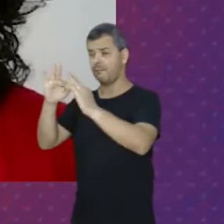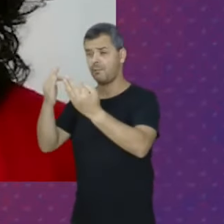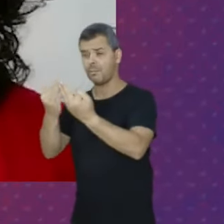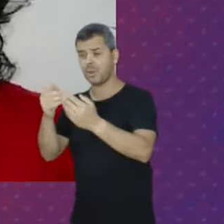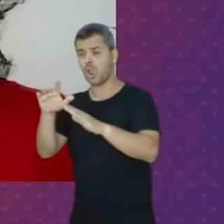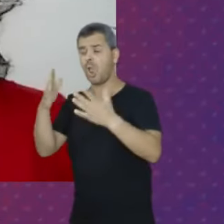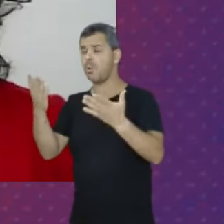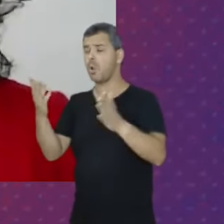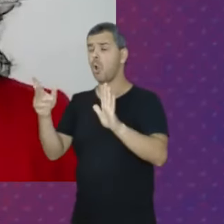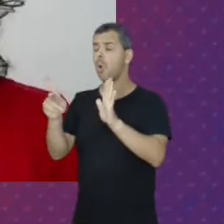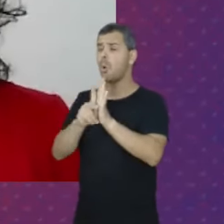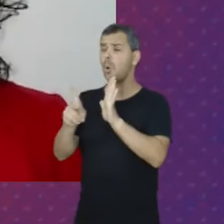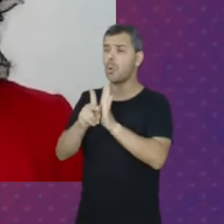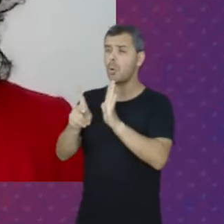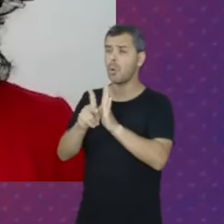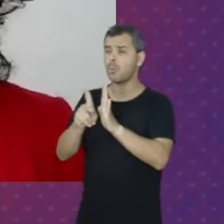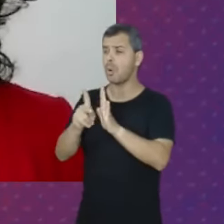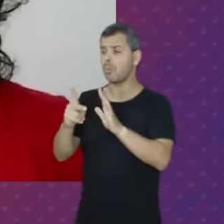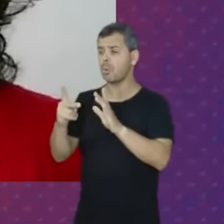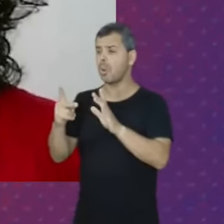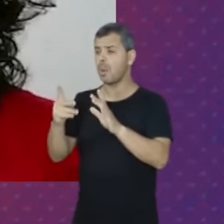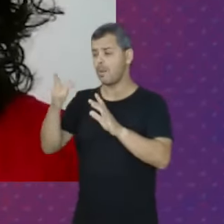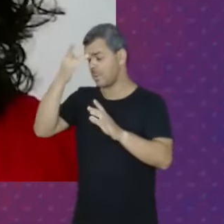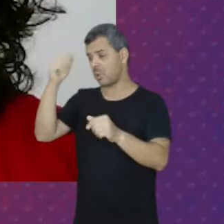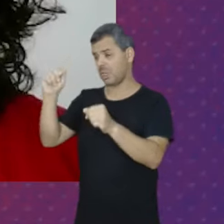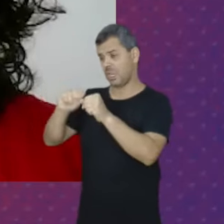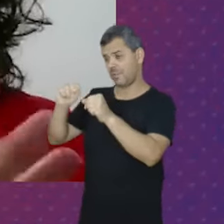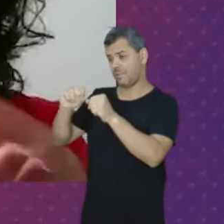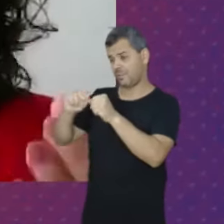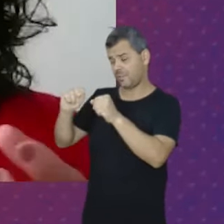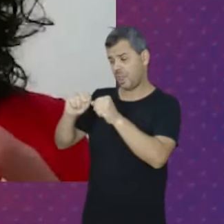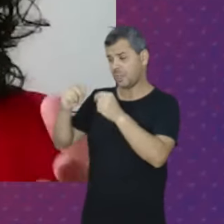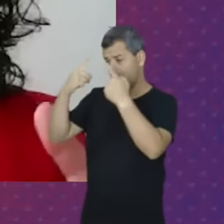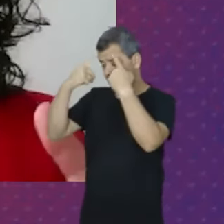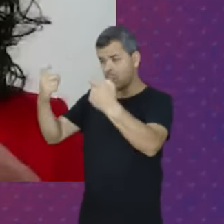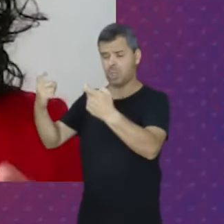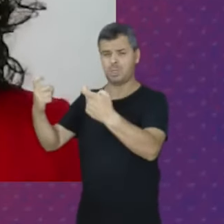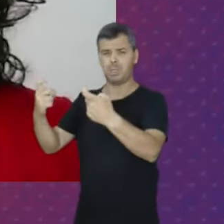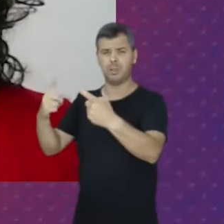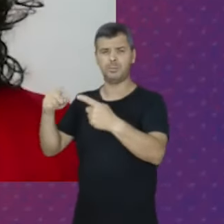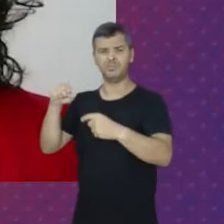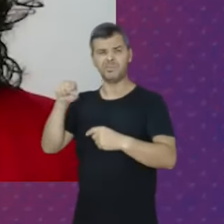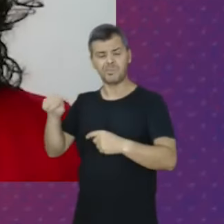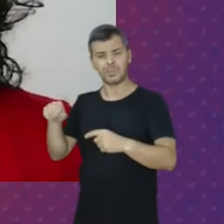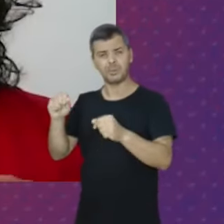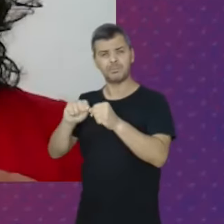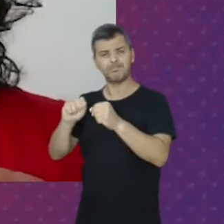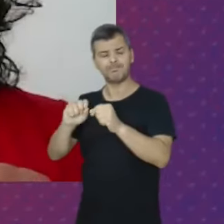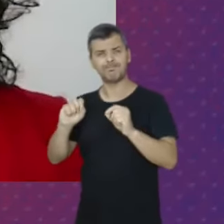vezes até o próprio autor suspeito da agressão para fazer